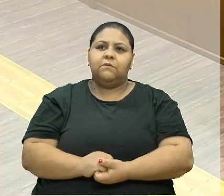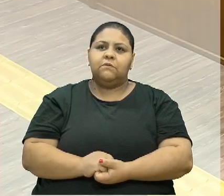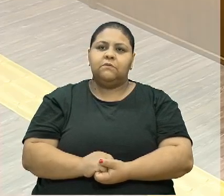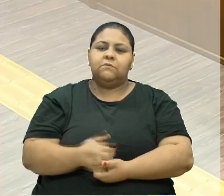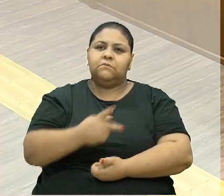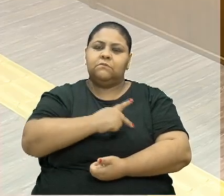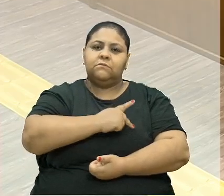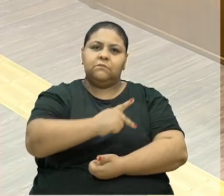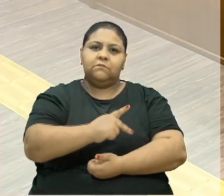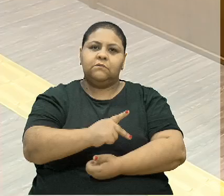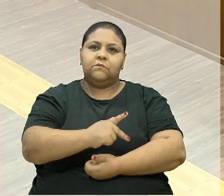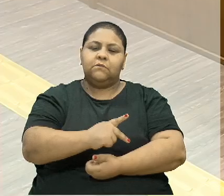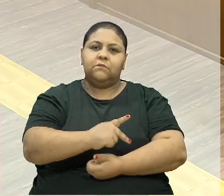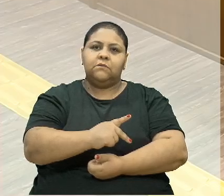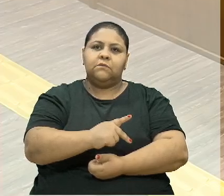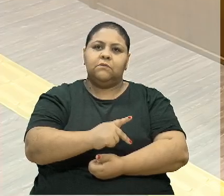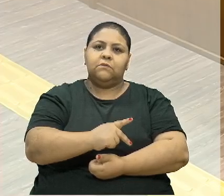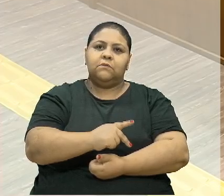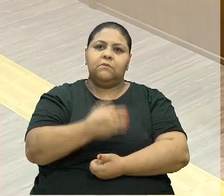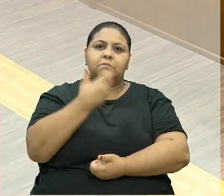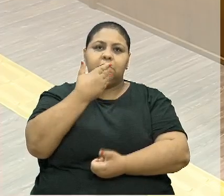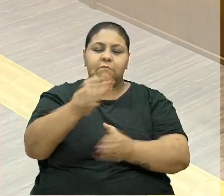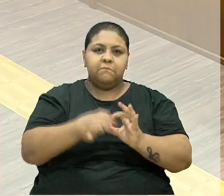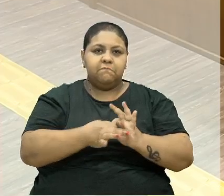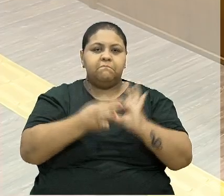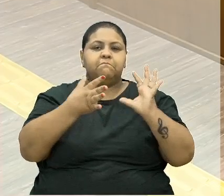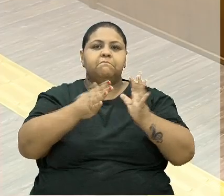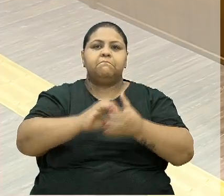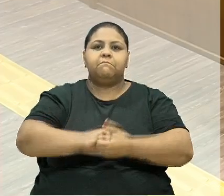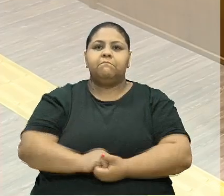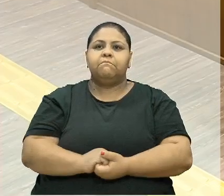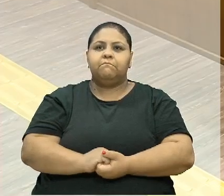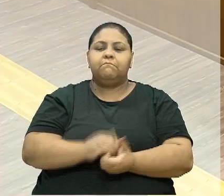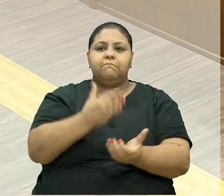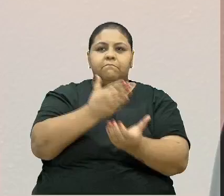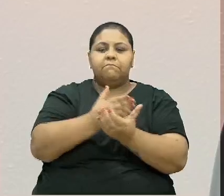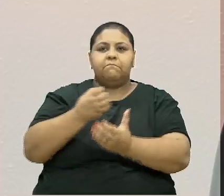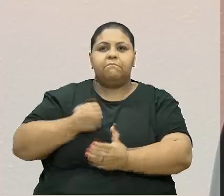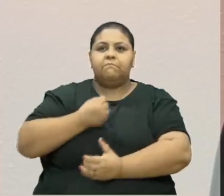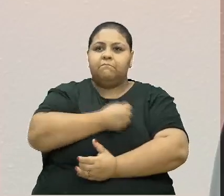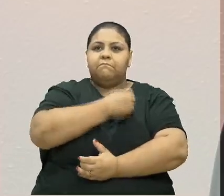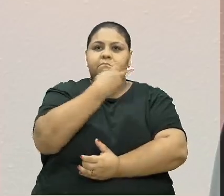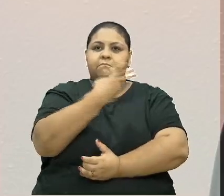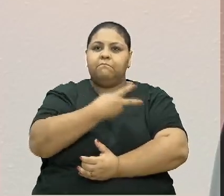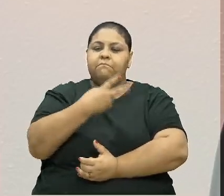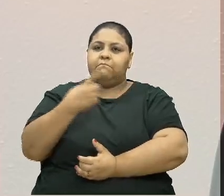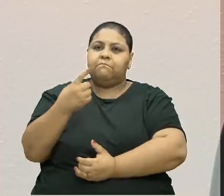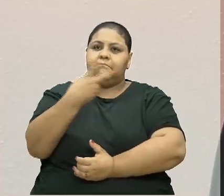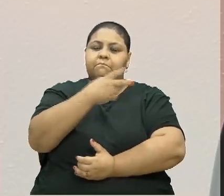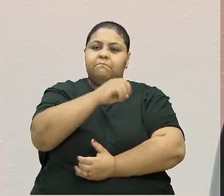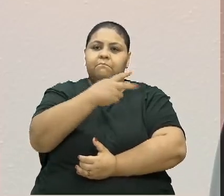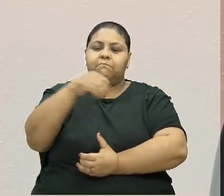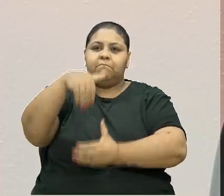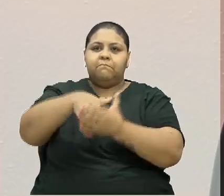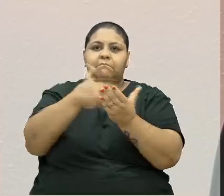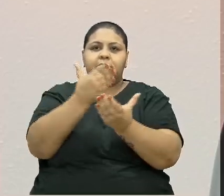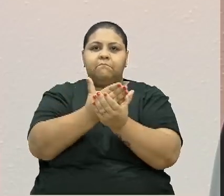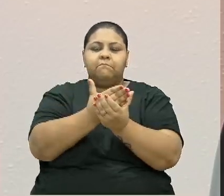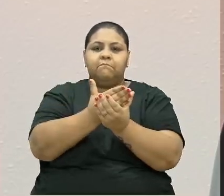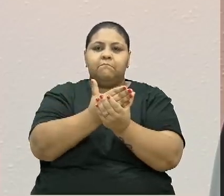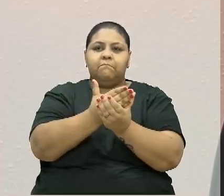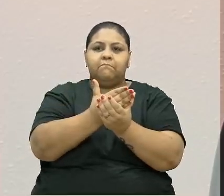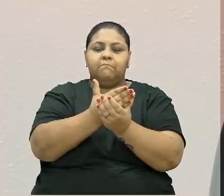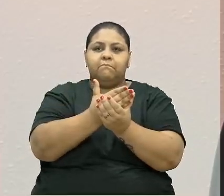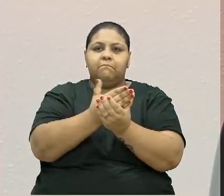Senhora presidente, o parecer é favorável. Parecer favorável ao processo 221/2024, contendo o projeto de lei número